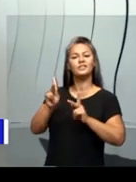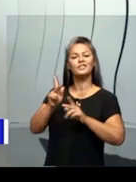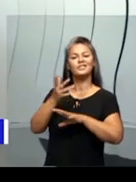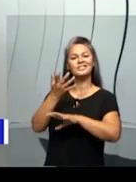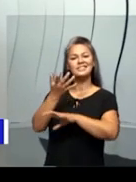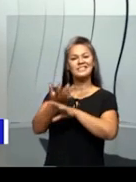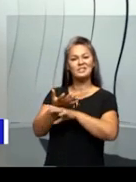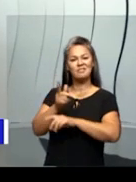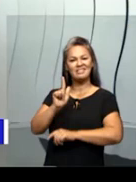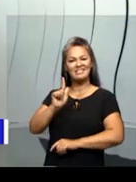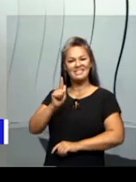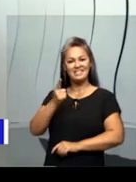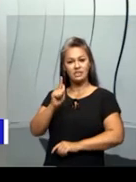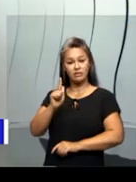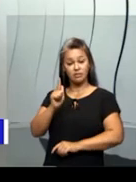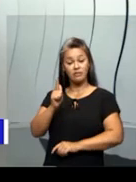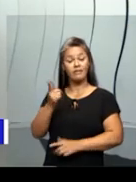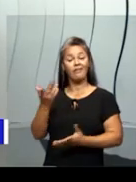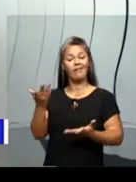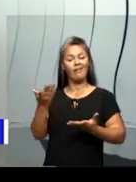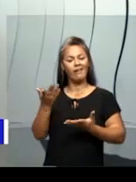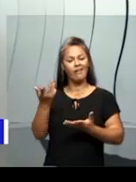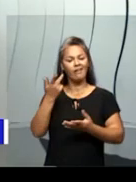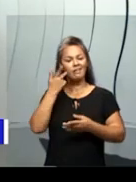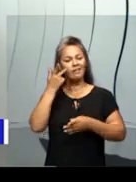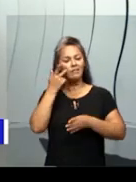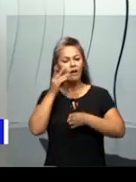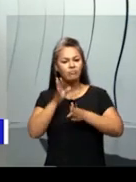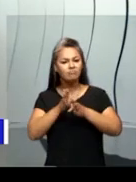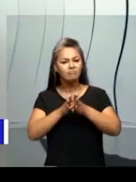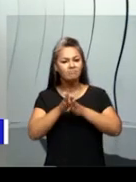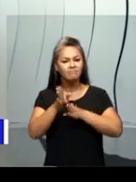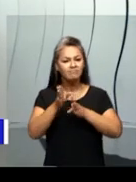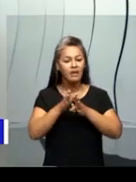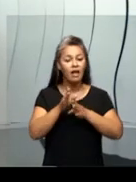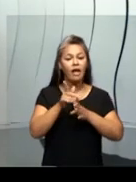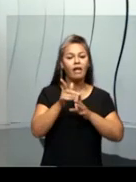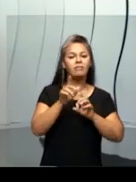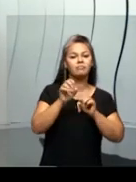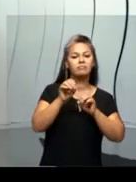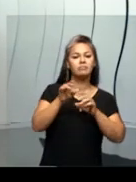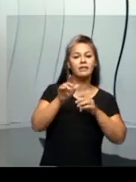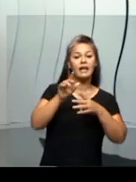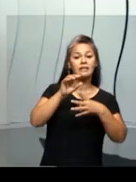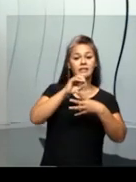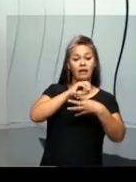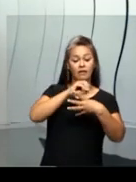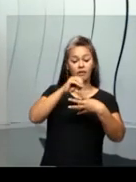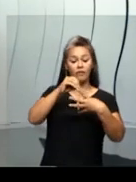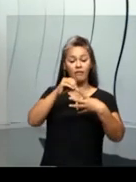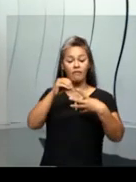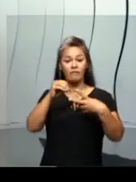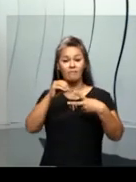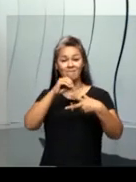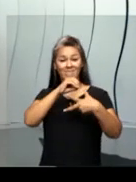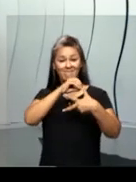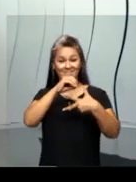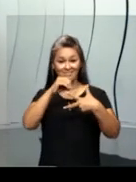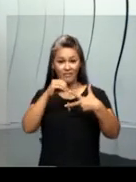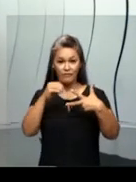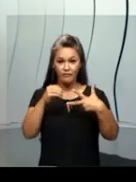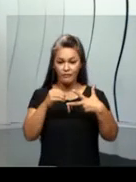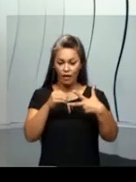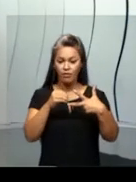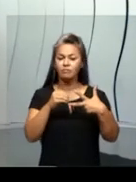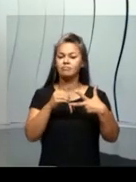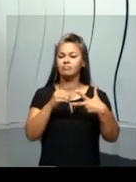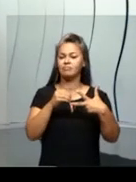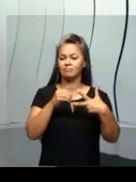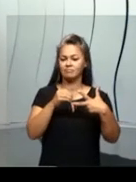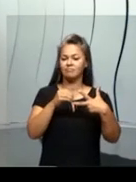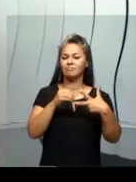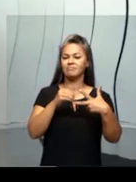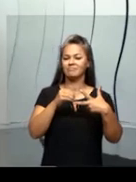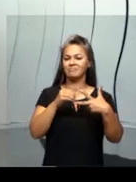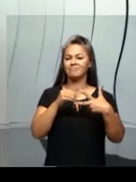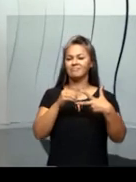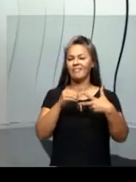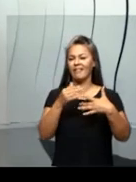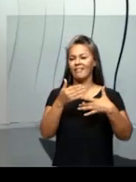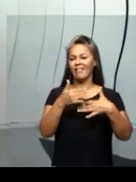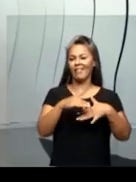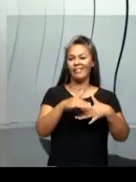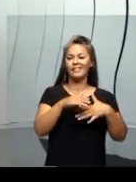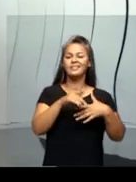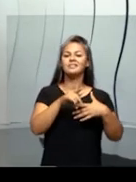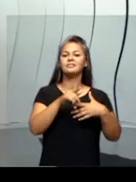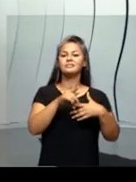essa grande área aí de preparação do Enem, que é as Ciências Humanas e suas tecnologias. Então, te convido hoje para mais uma aula, para